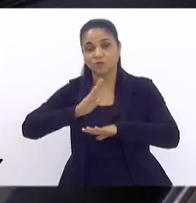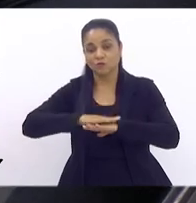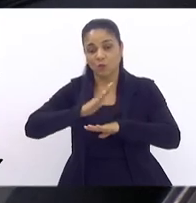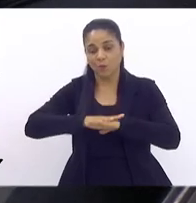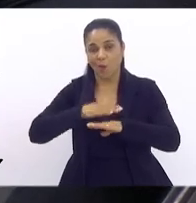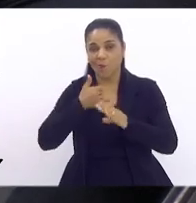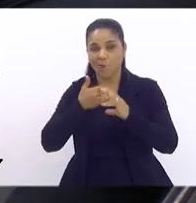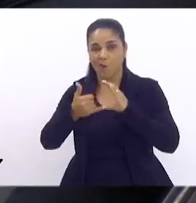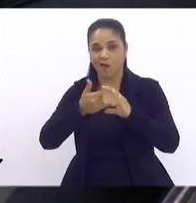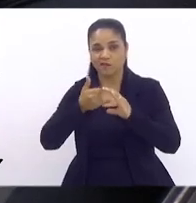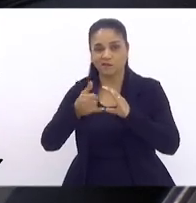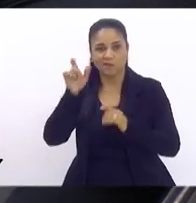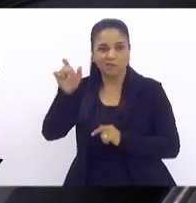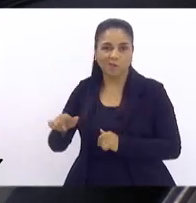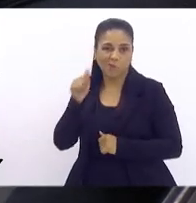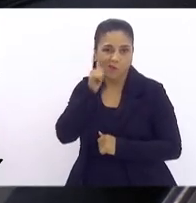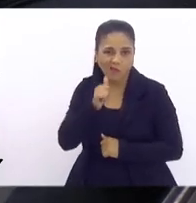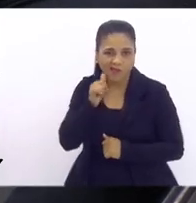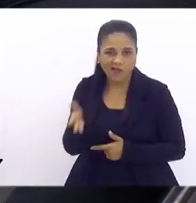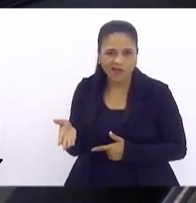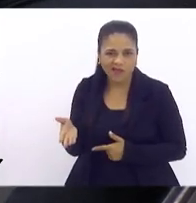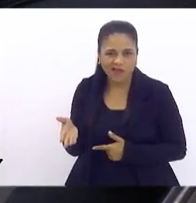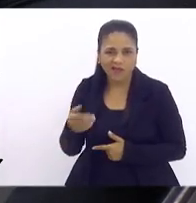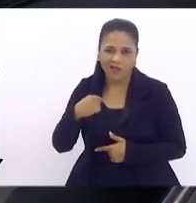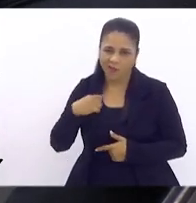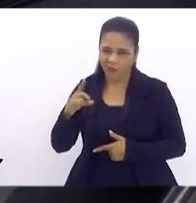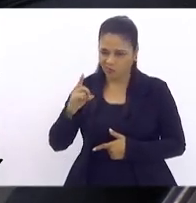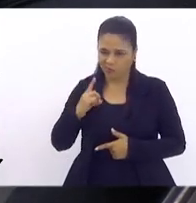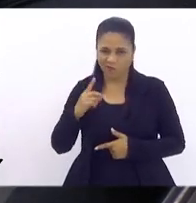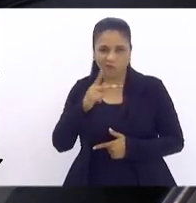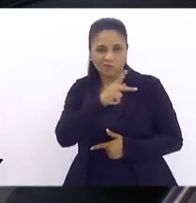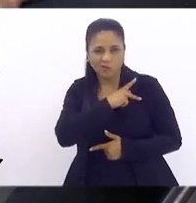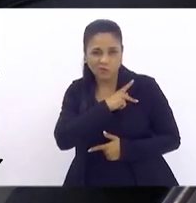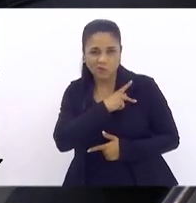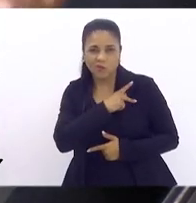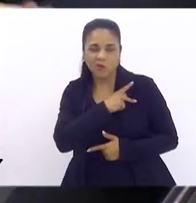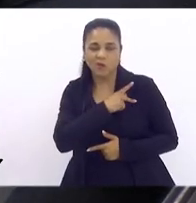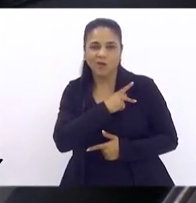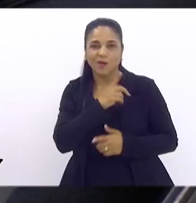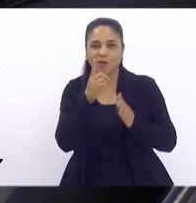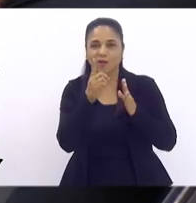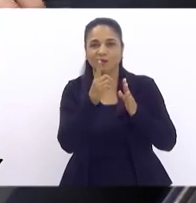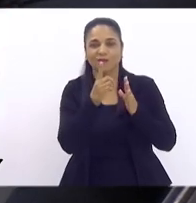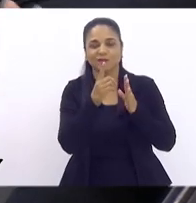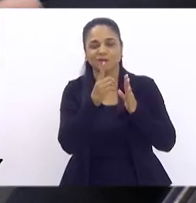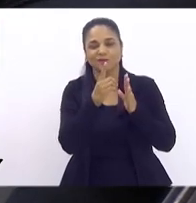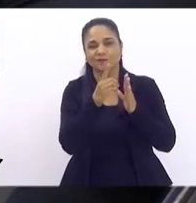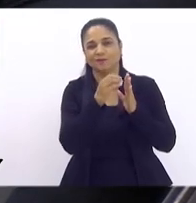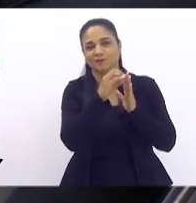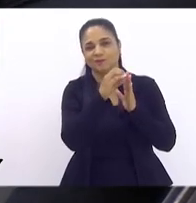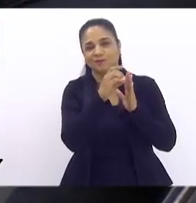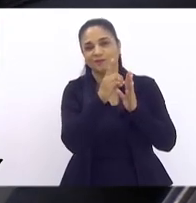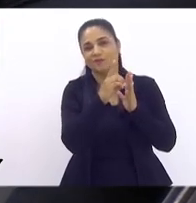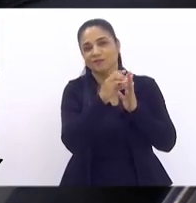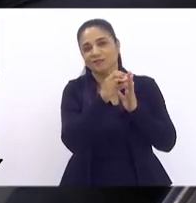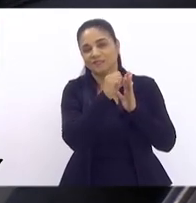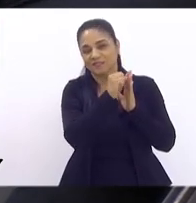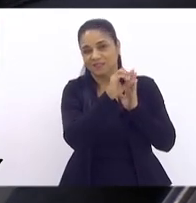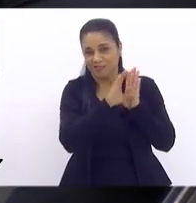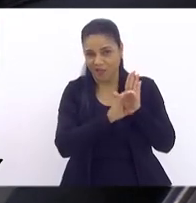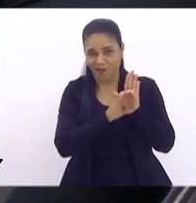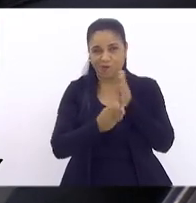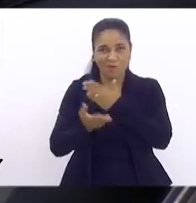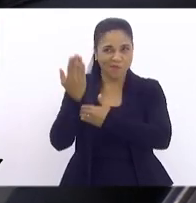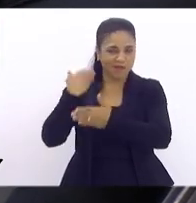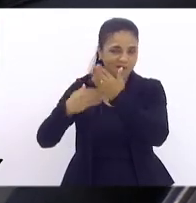da mulher e aí assim eu sou uma defensora do século passado a doutora Lívia falou da diferença entre a gente né eu tenho